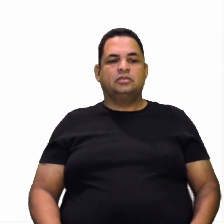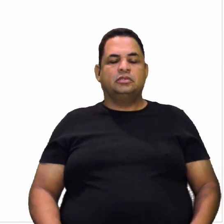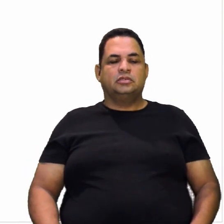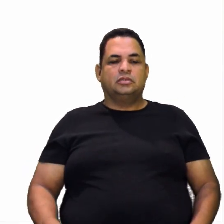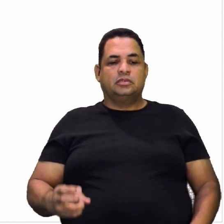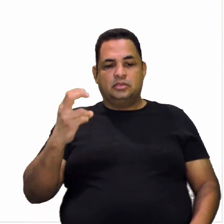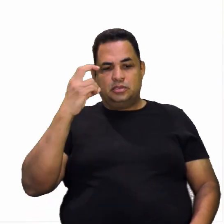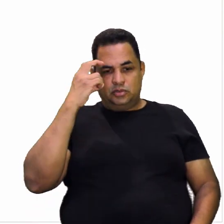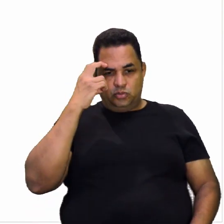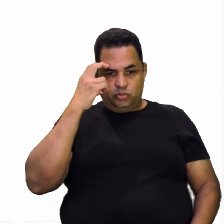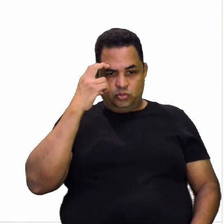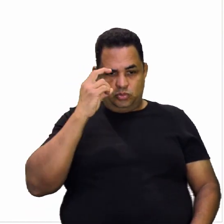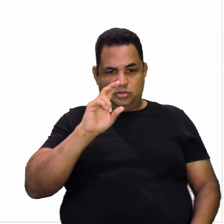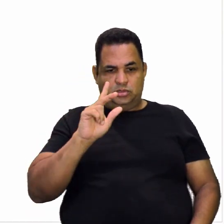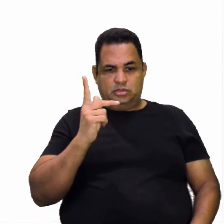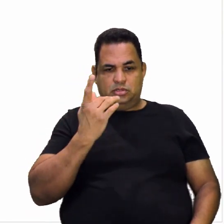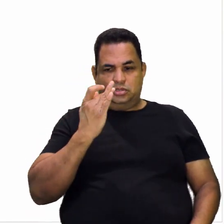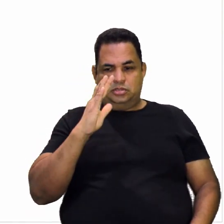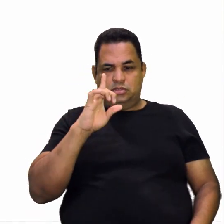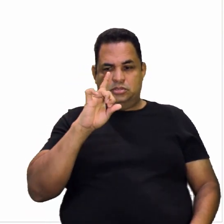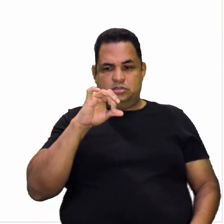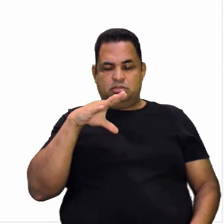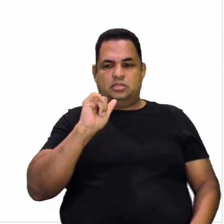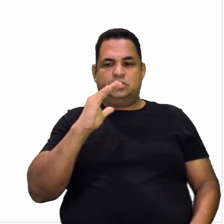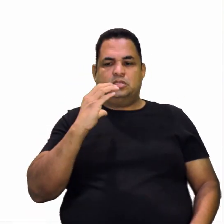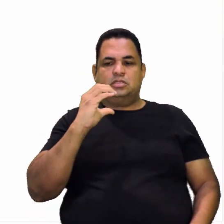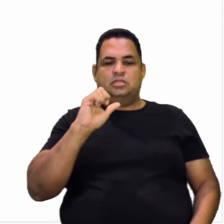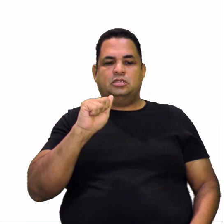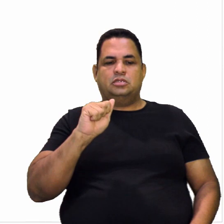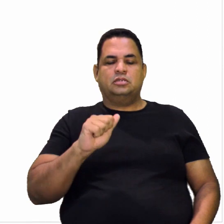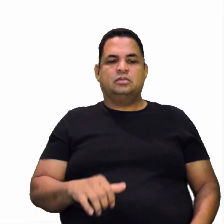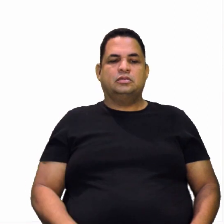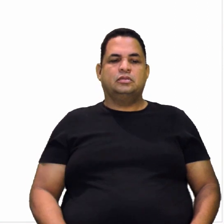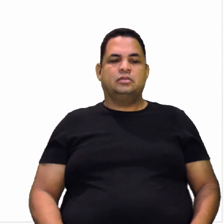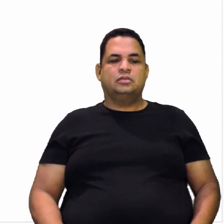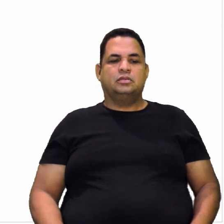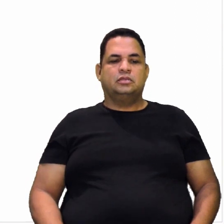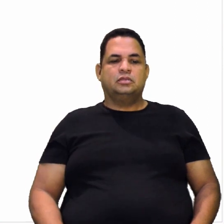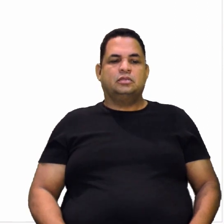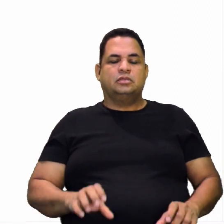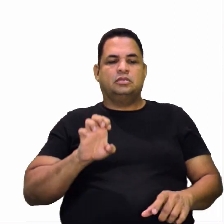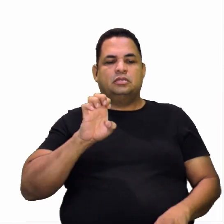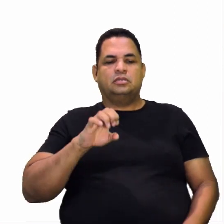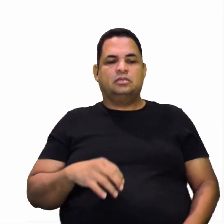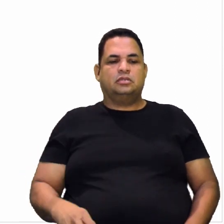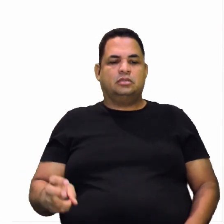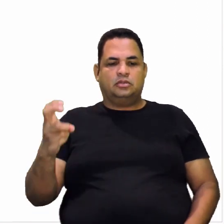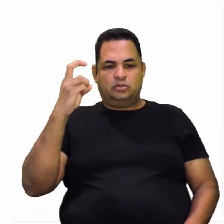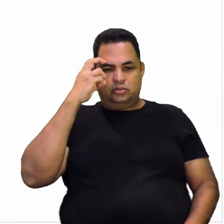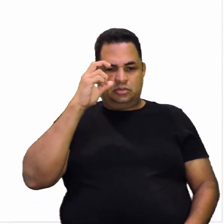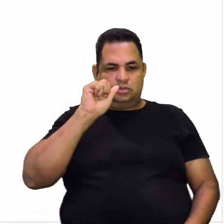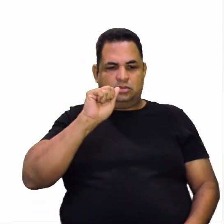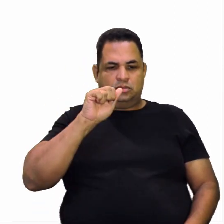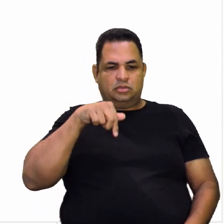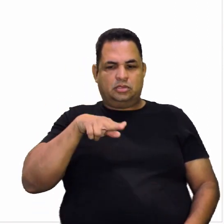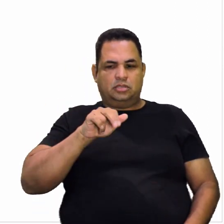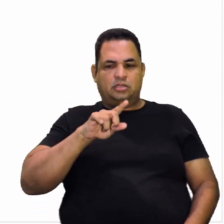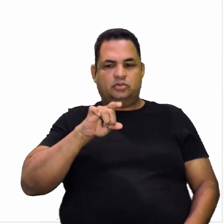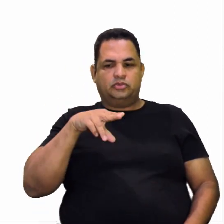D, da cultura helenística. E E, da cultura